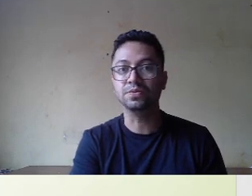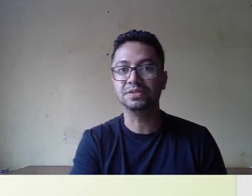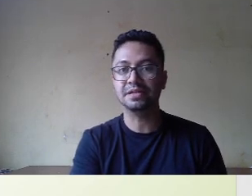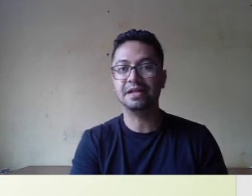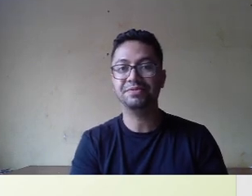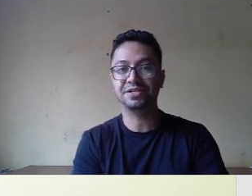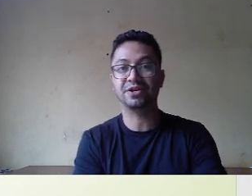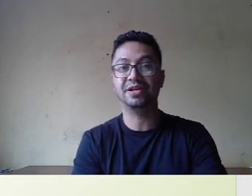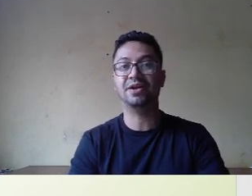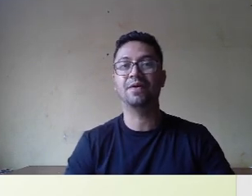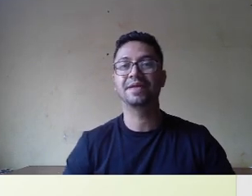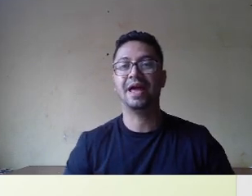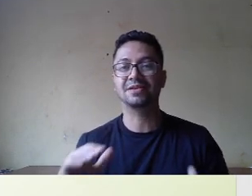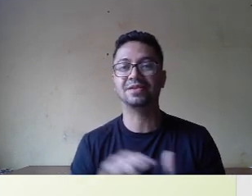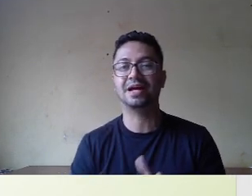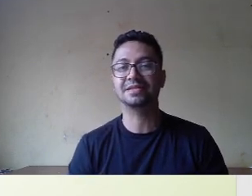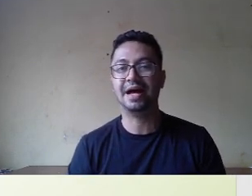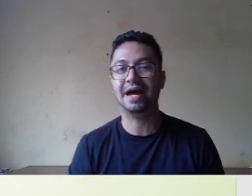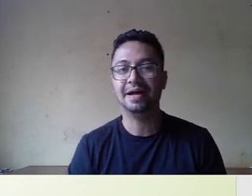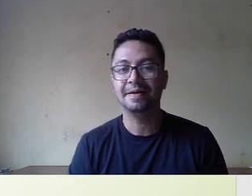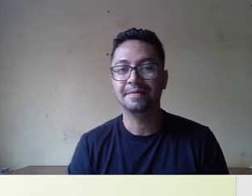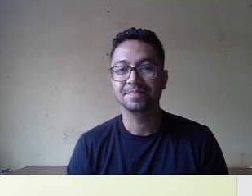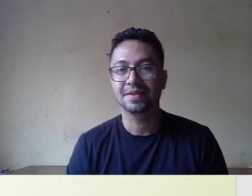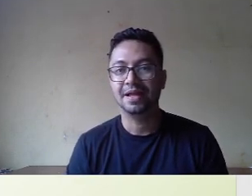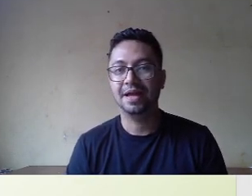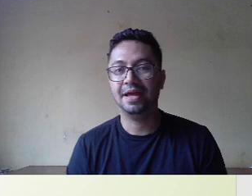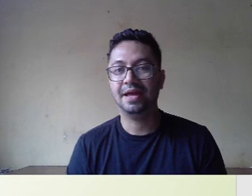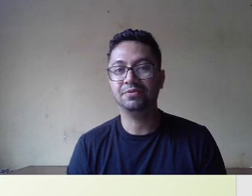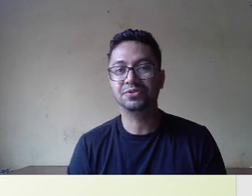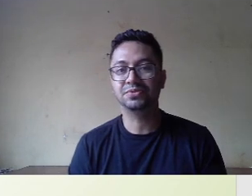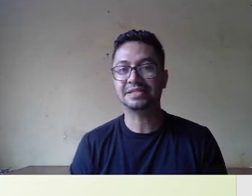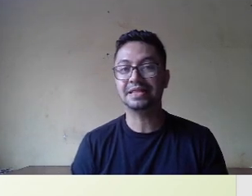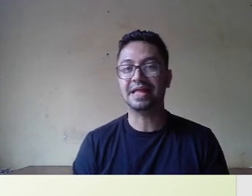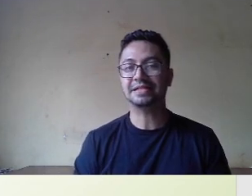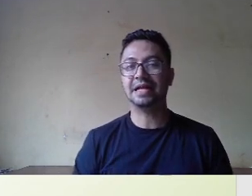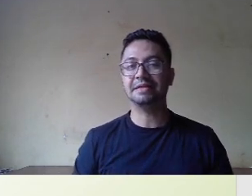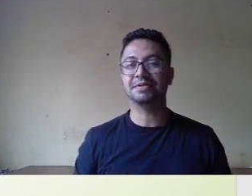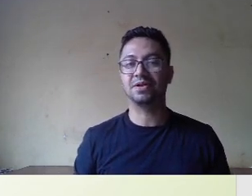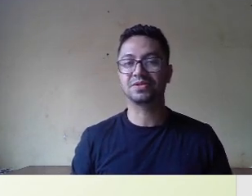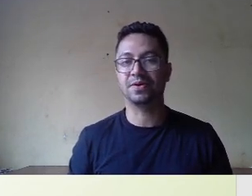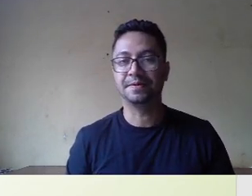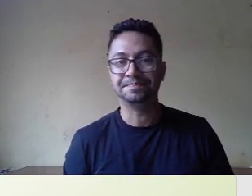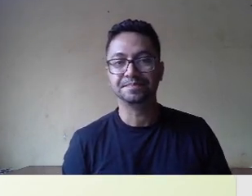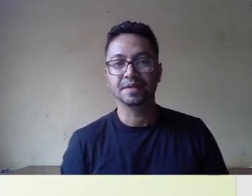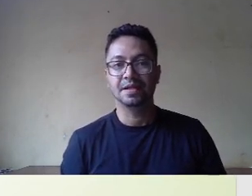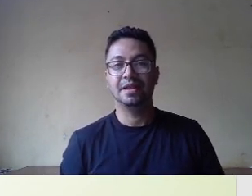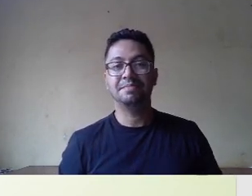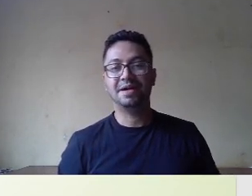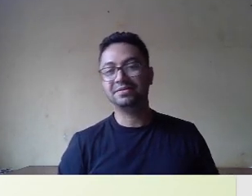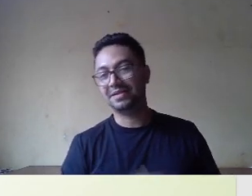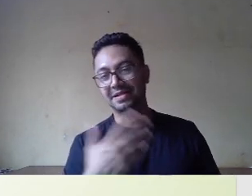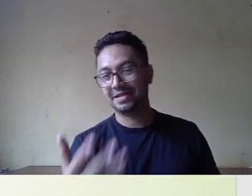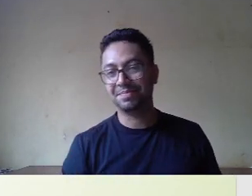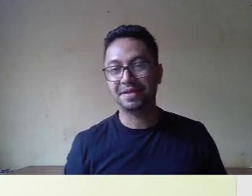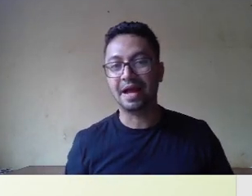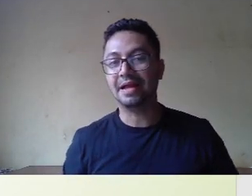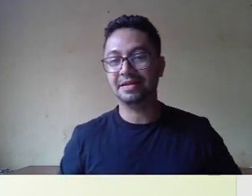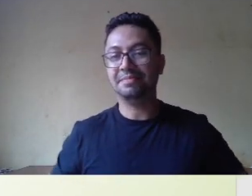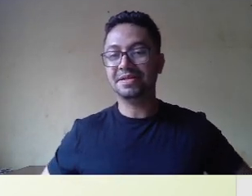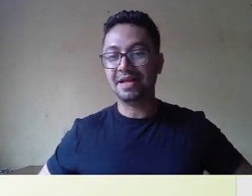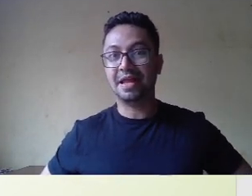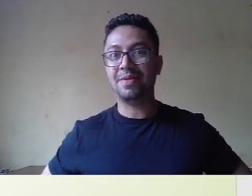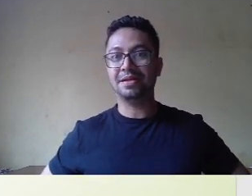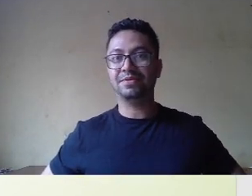Agora, outros exemplos, gente, aqui, relacionados o estudo da sintaxe da Libras, olha só. Lembrando, né, sempre que